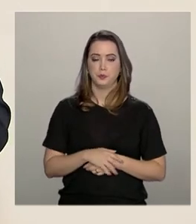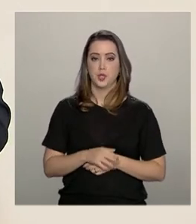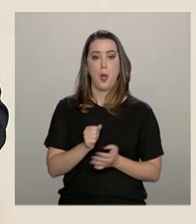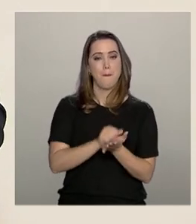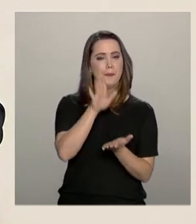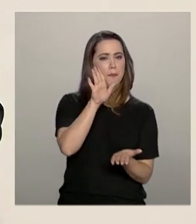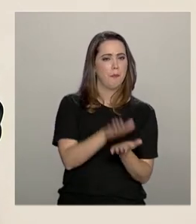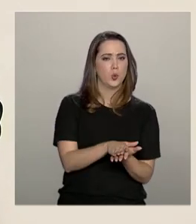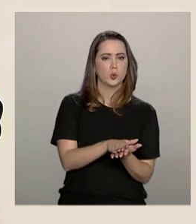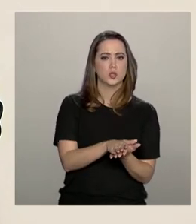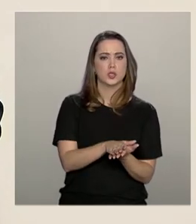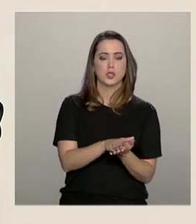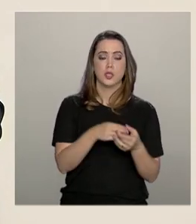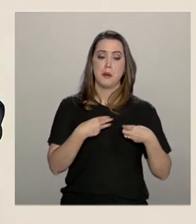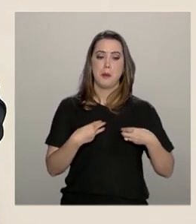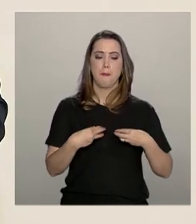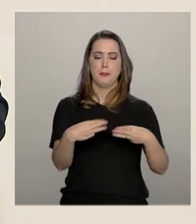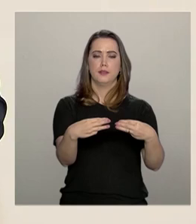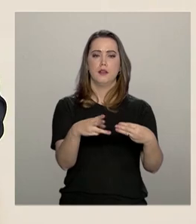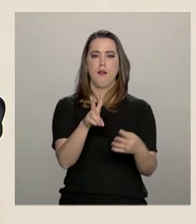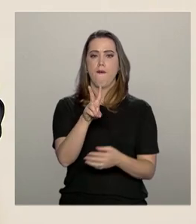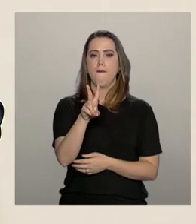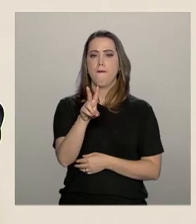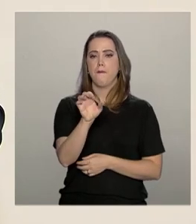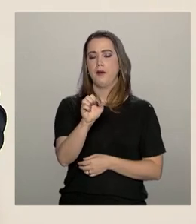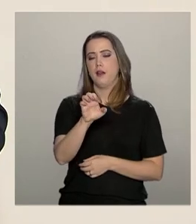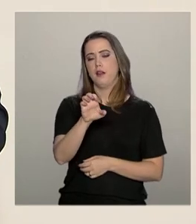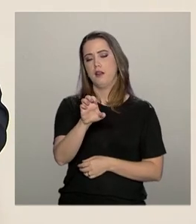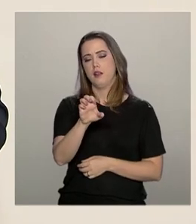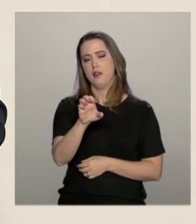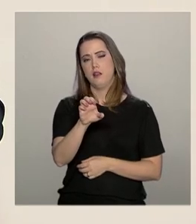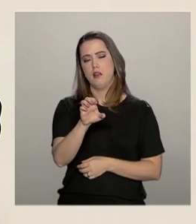Autuação da mineradora Vale, no valor de